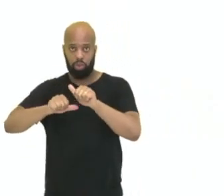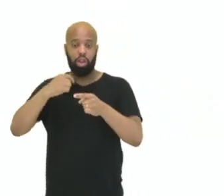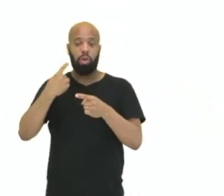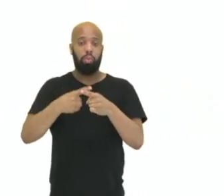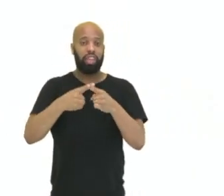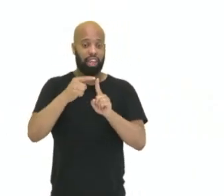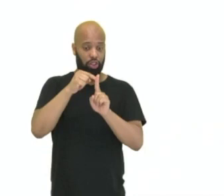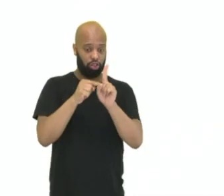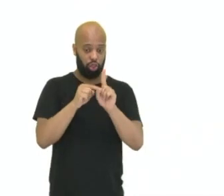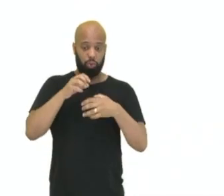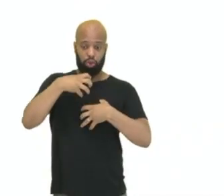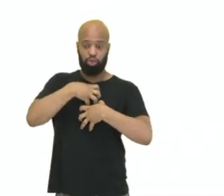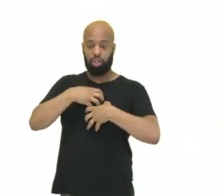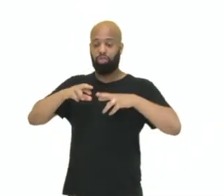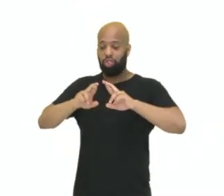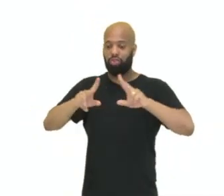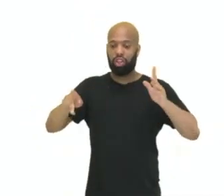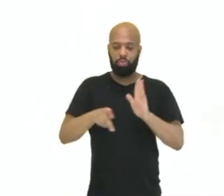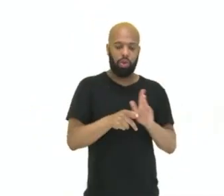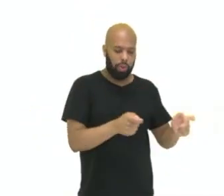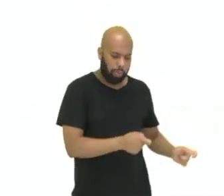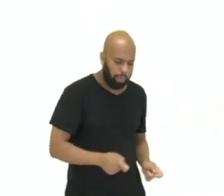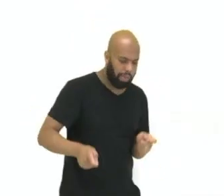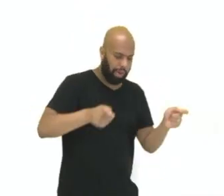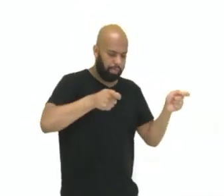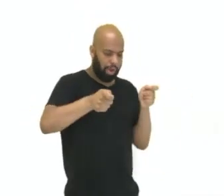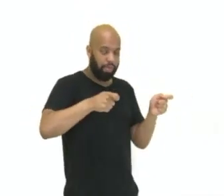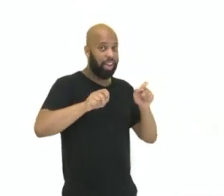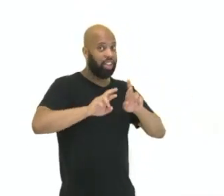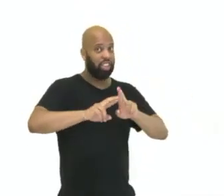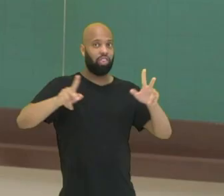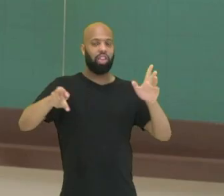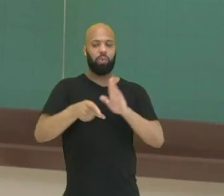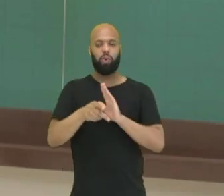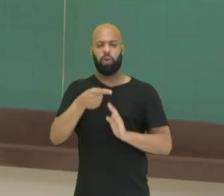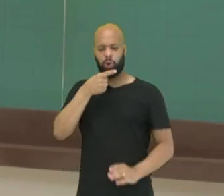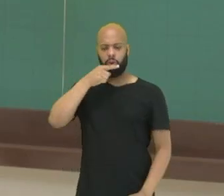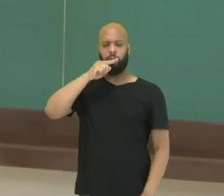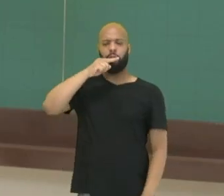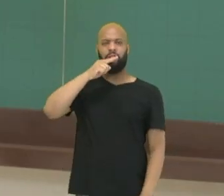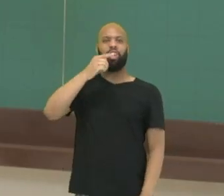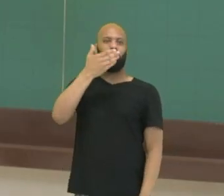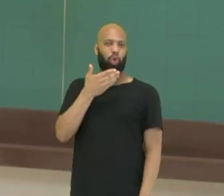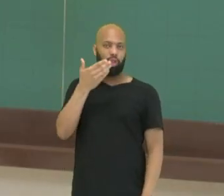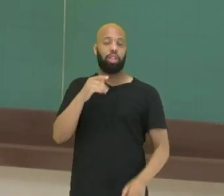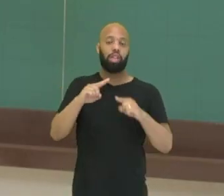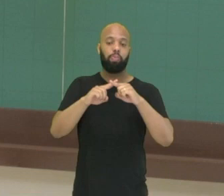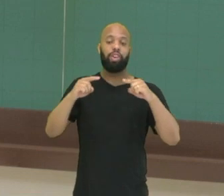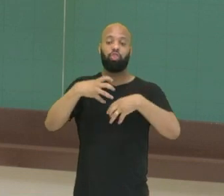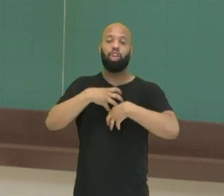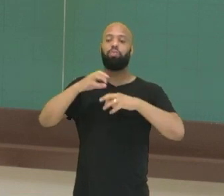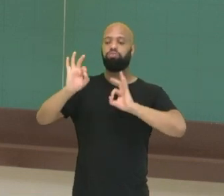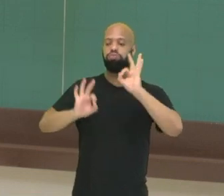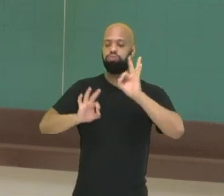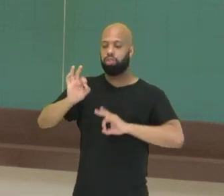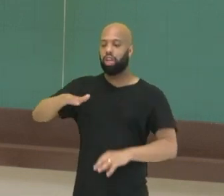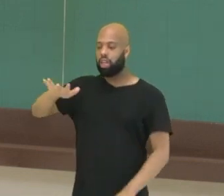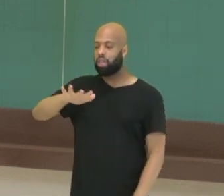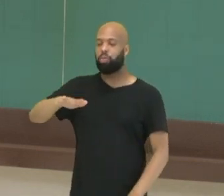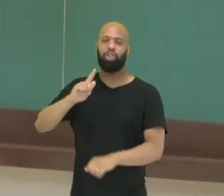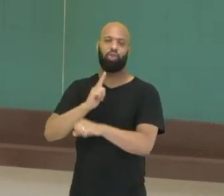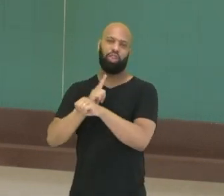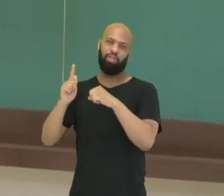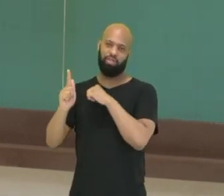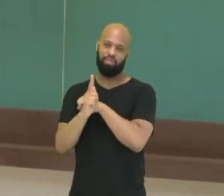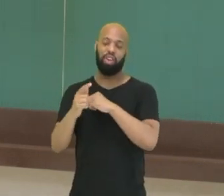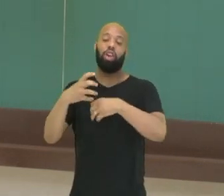atividade diferente da mineração, diferente do cultivo da cana-de-açúcar, então a forma de organização do espaço geográfico, a